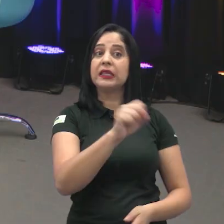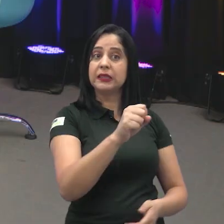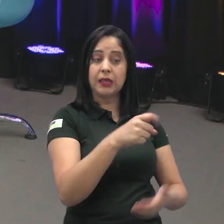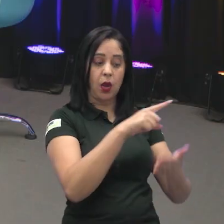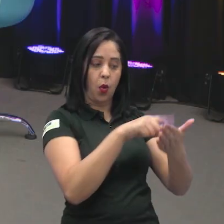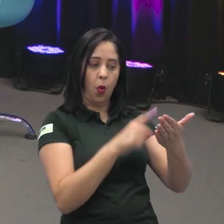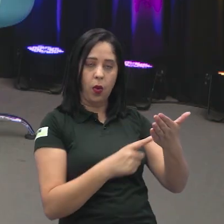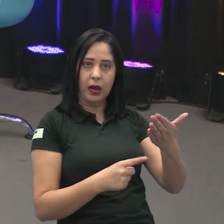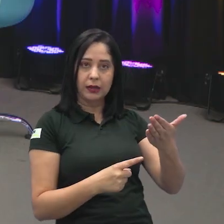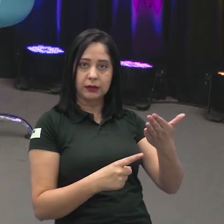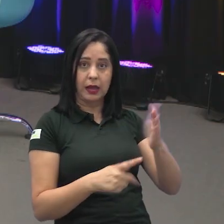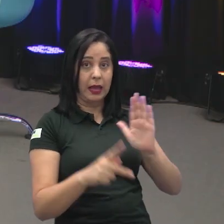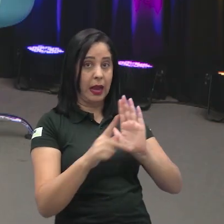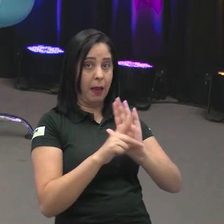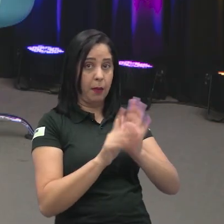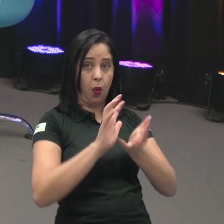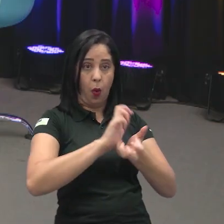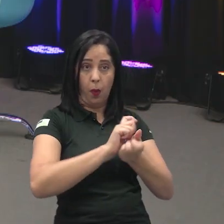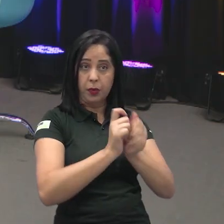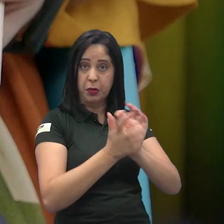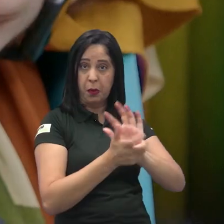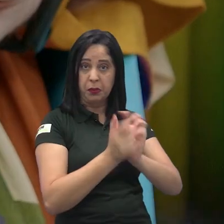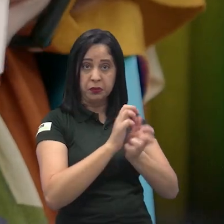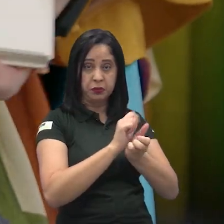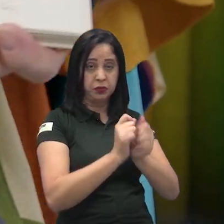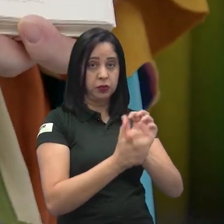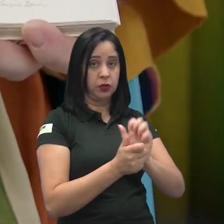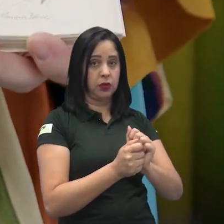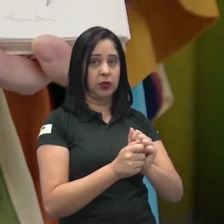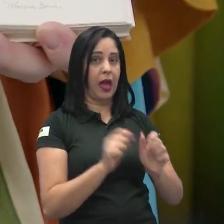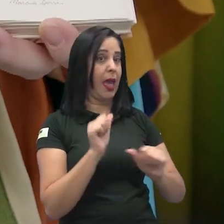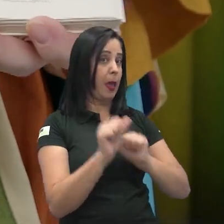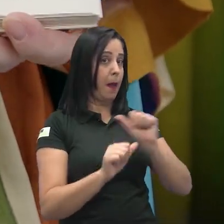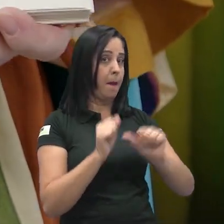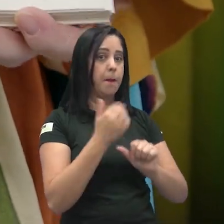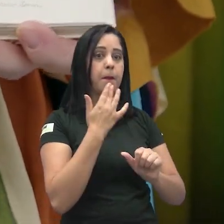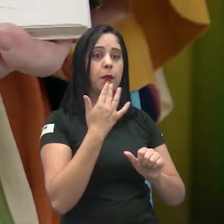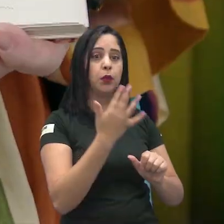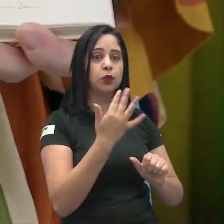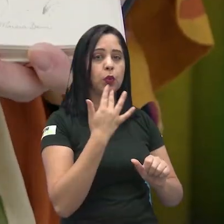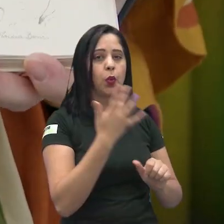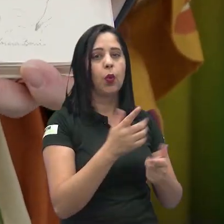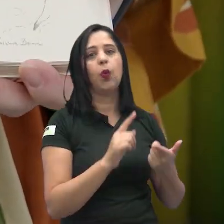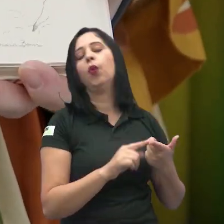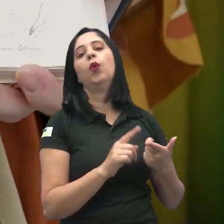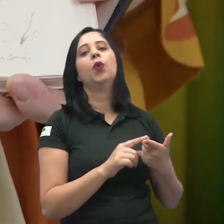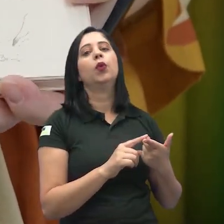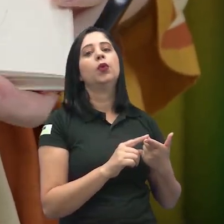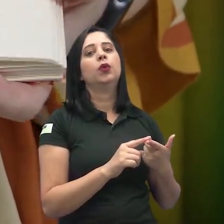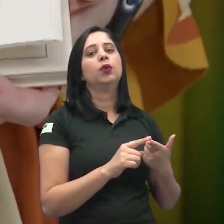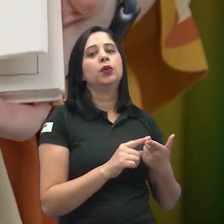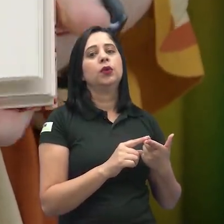Esse caderno é totalmente artesanal, né? Essa agenda. E eu vou mudando as cores das